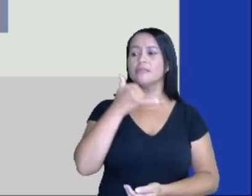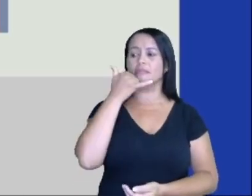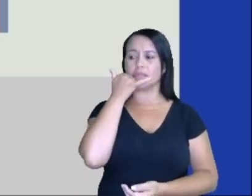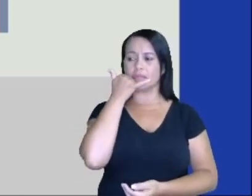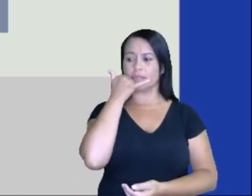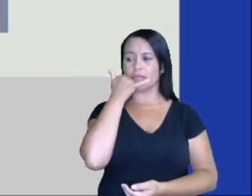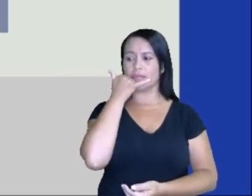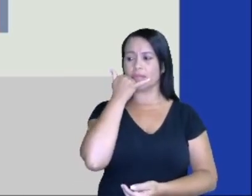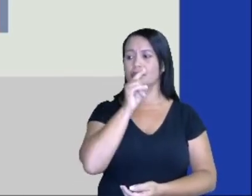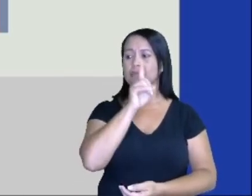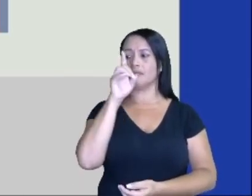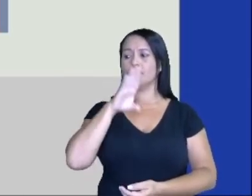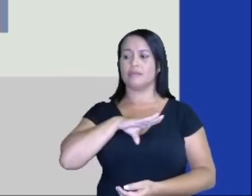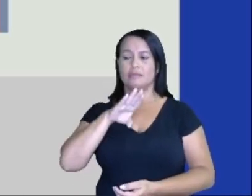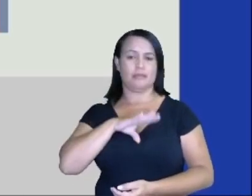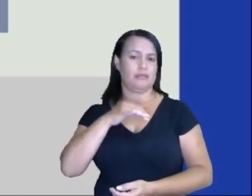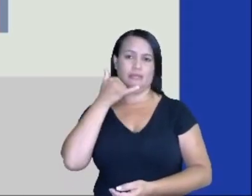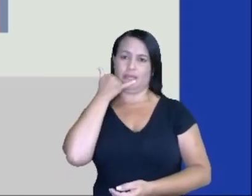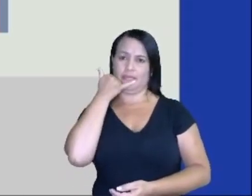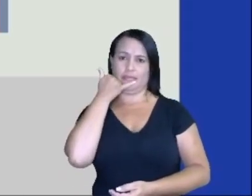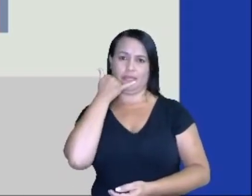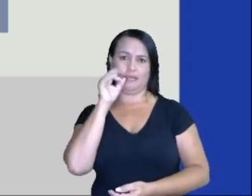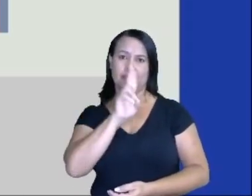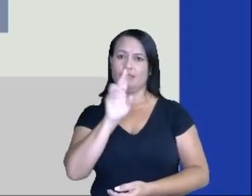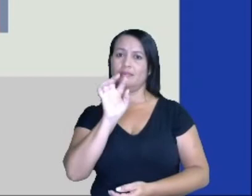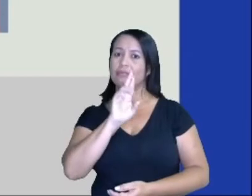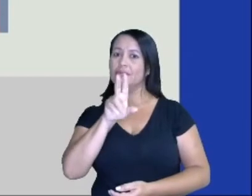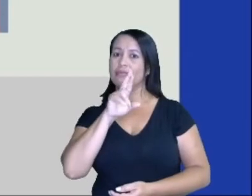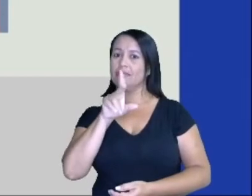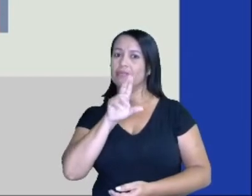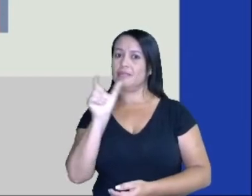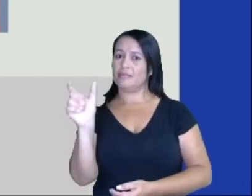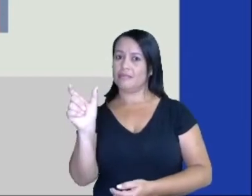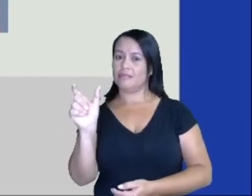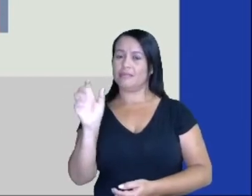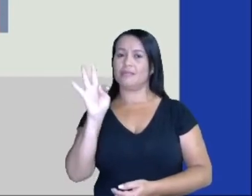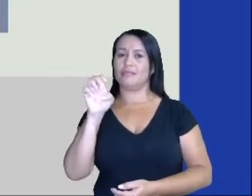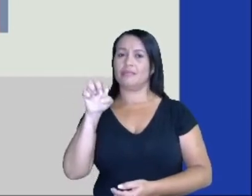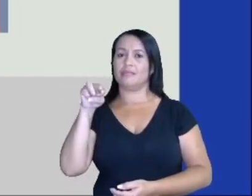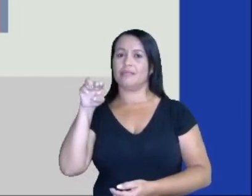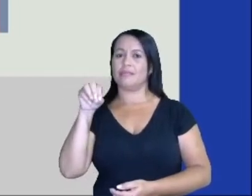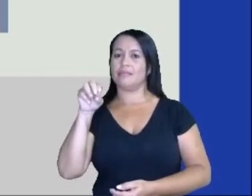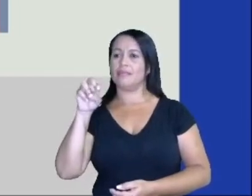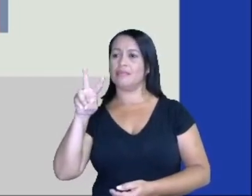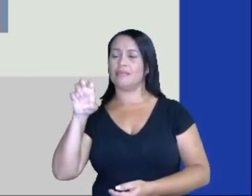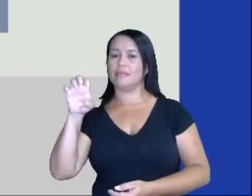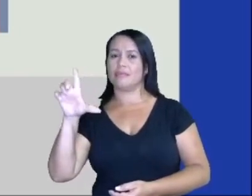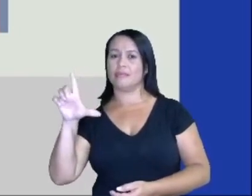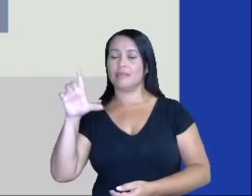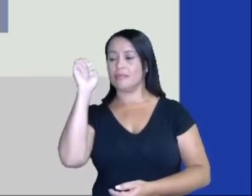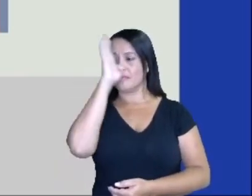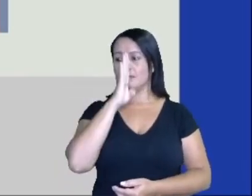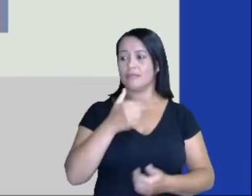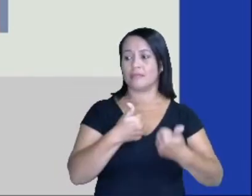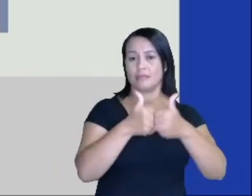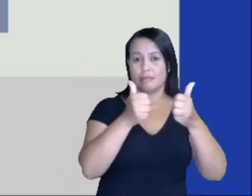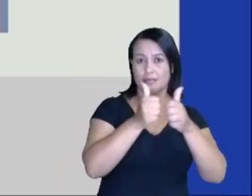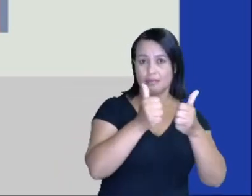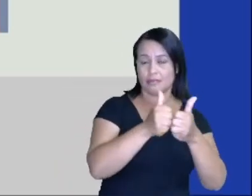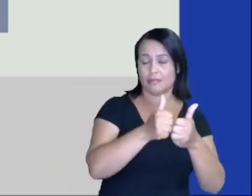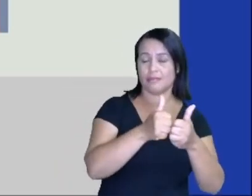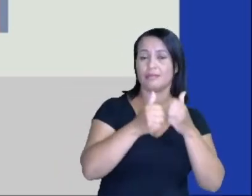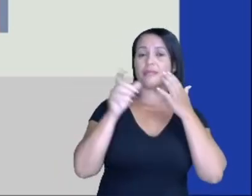Celular. Em Portugal não é chamado de celular, mas é chamado de telemóvel. Brasil é chamado de ônibus.